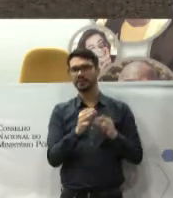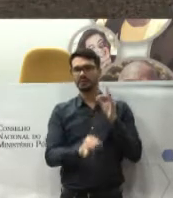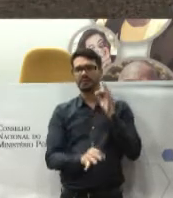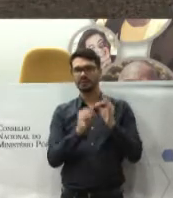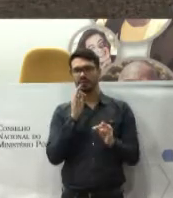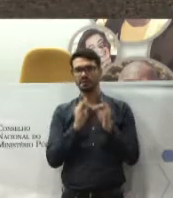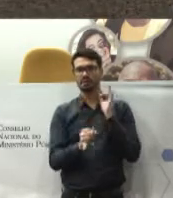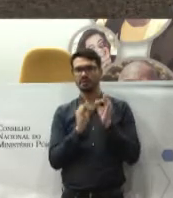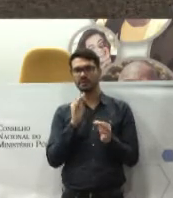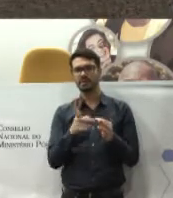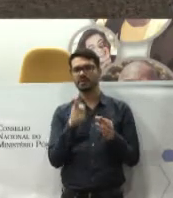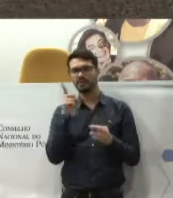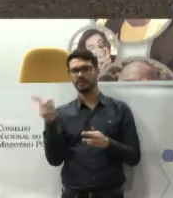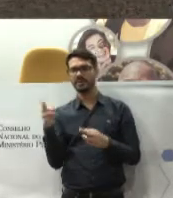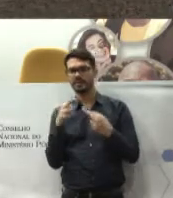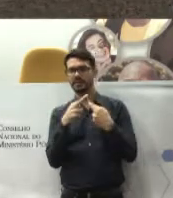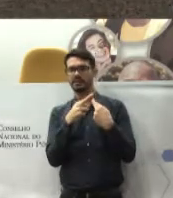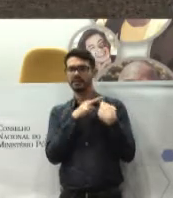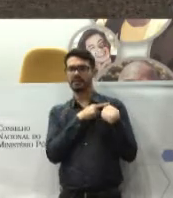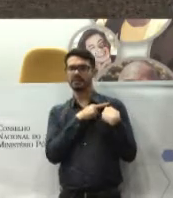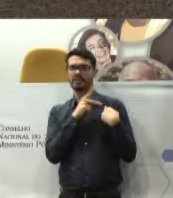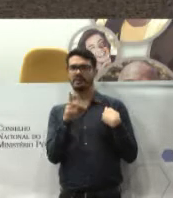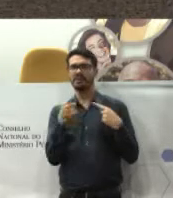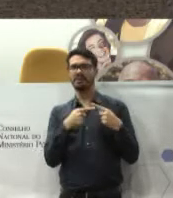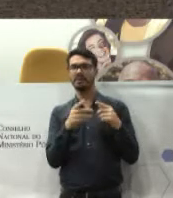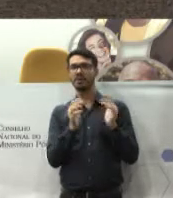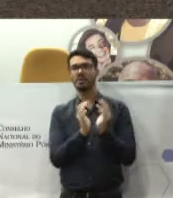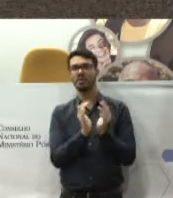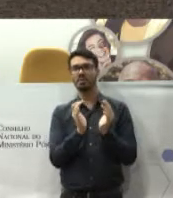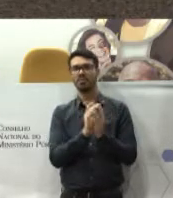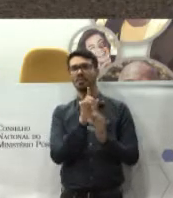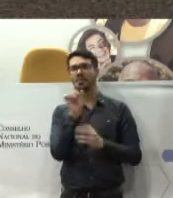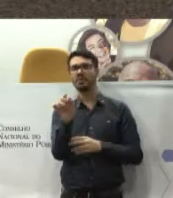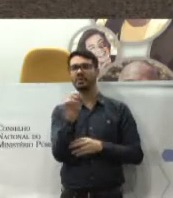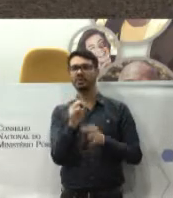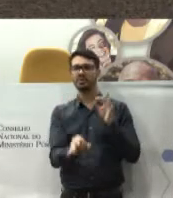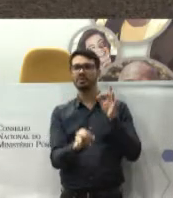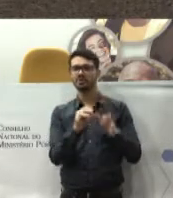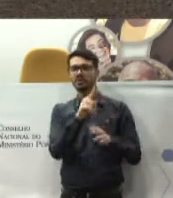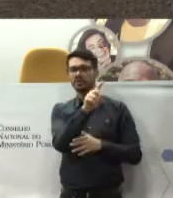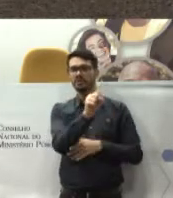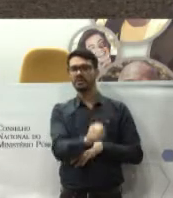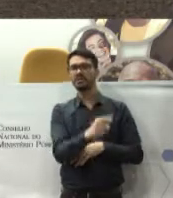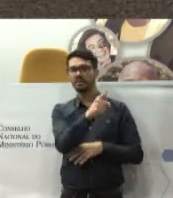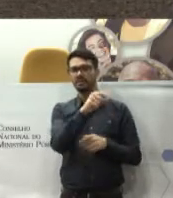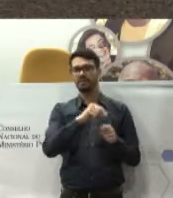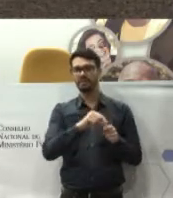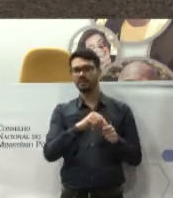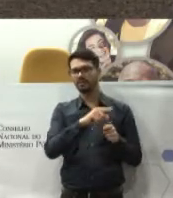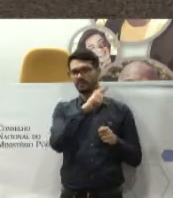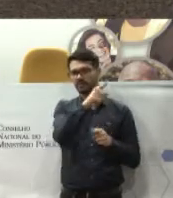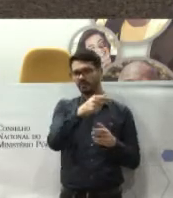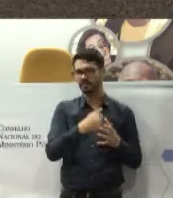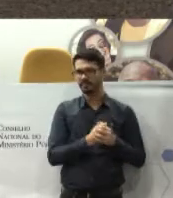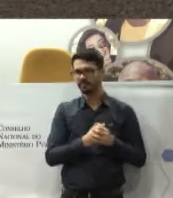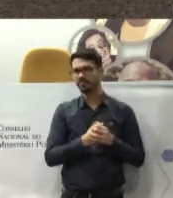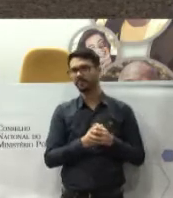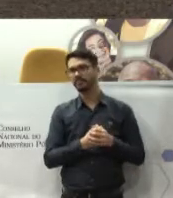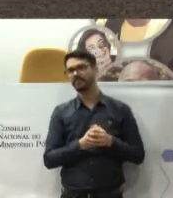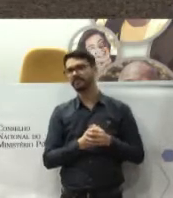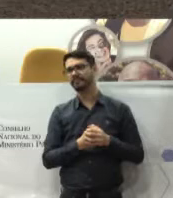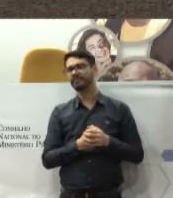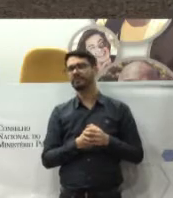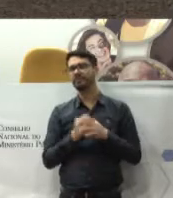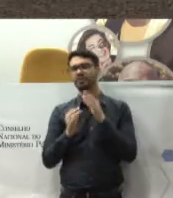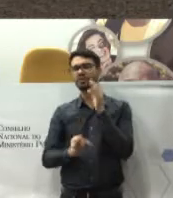justiça a caneta. Né? Porque o que, que a justiça pode fazer com essa caneta? E, na verdade, o